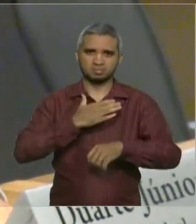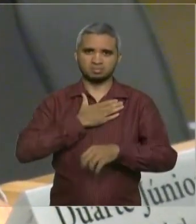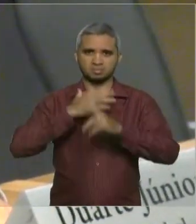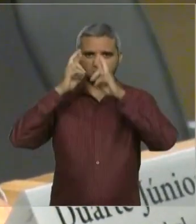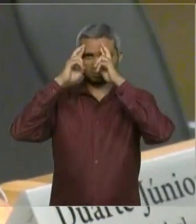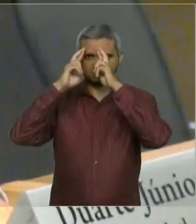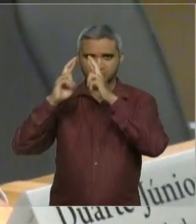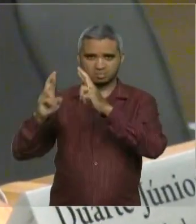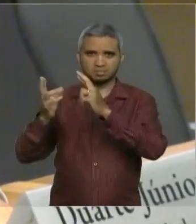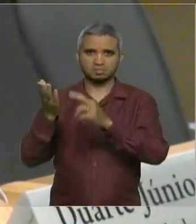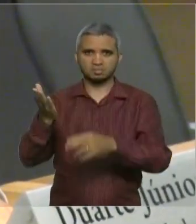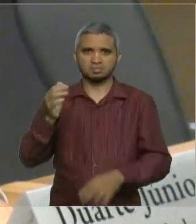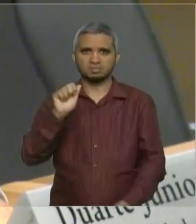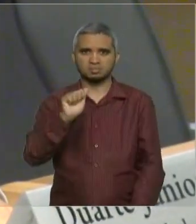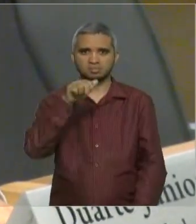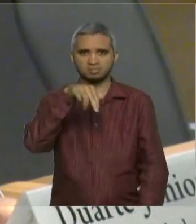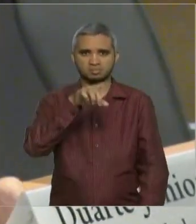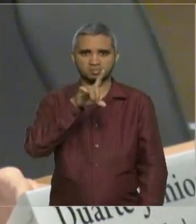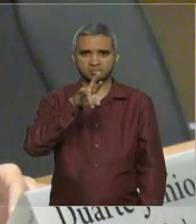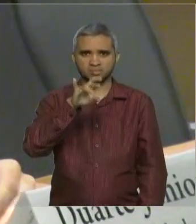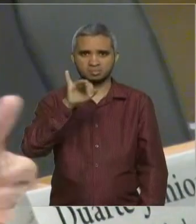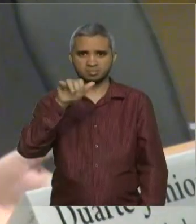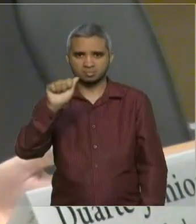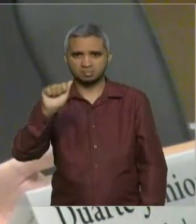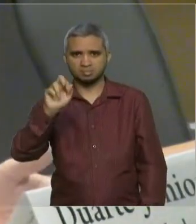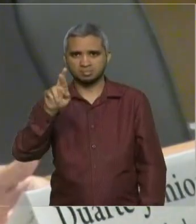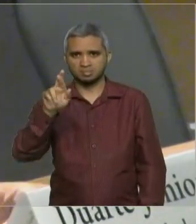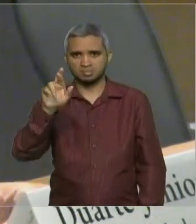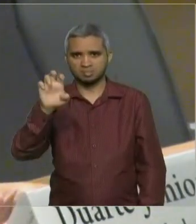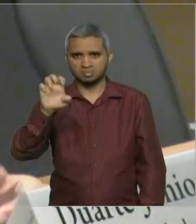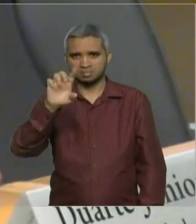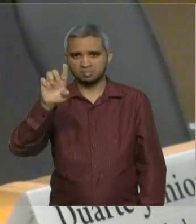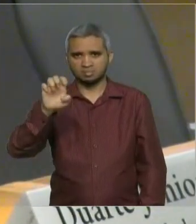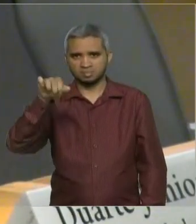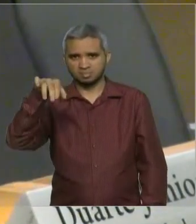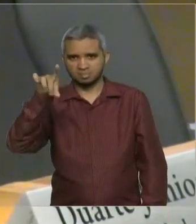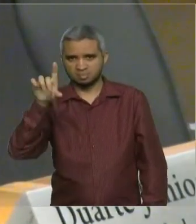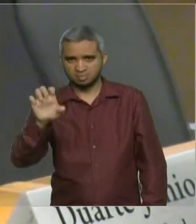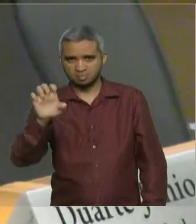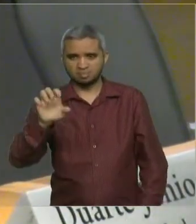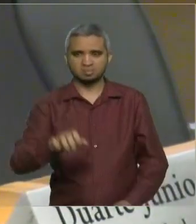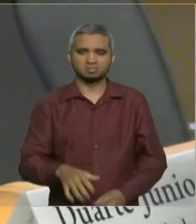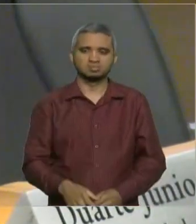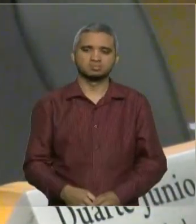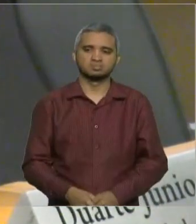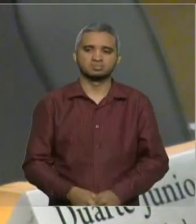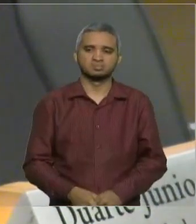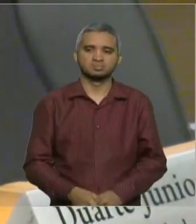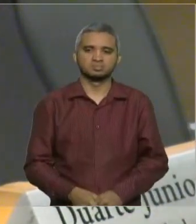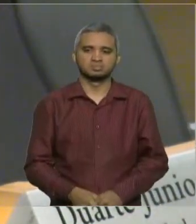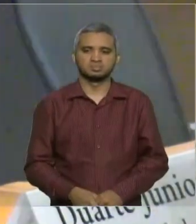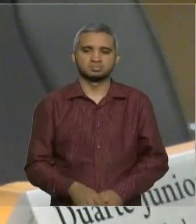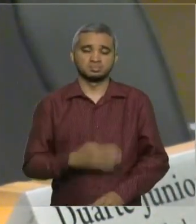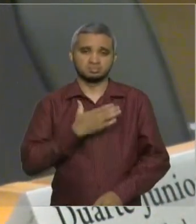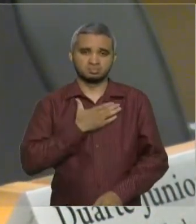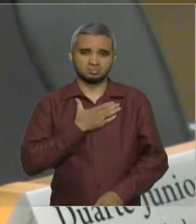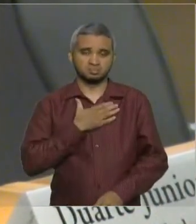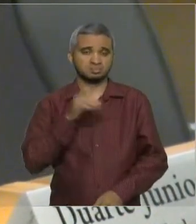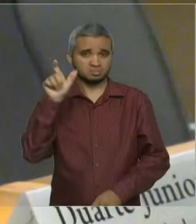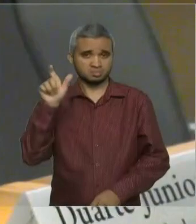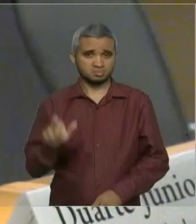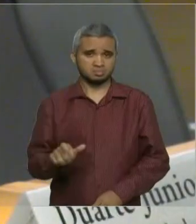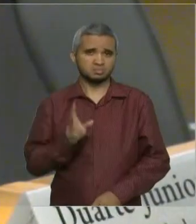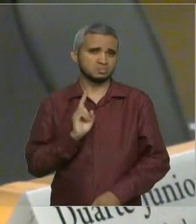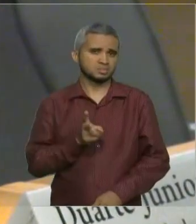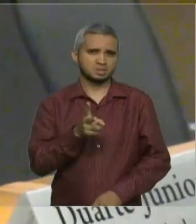Rezende, que ela sempre foi, para muitos que aqui estão, inclusive para mim, um exemplo.